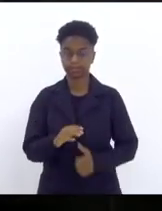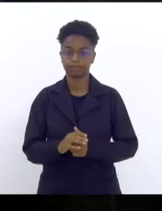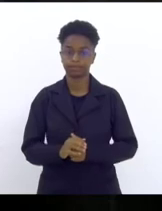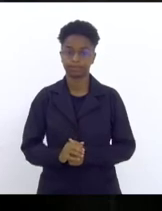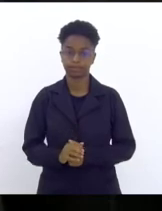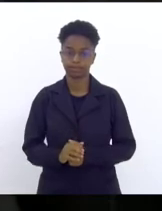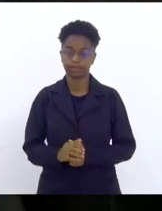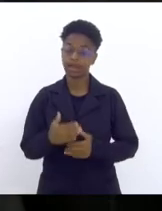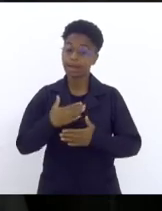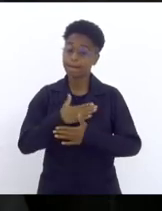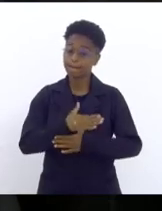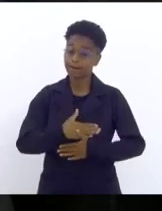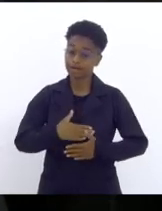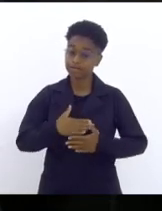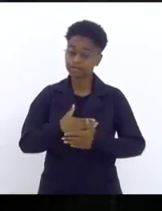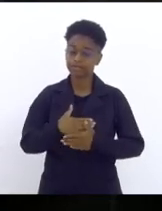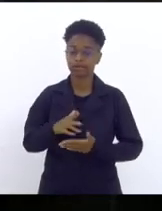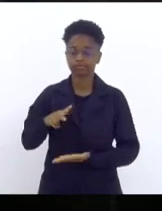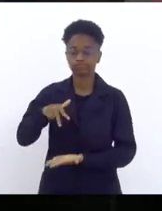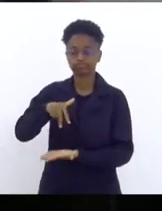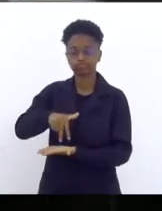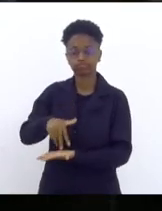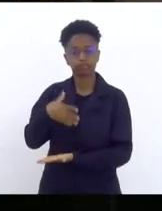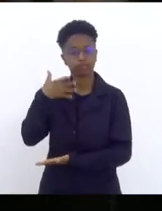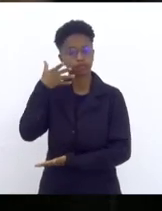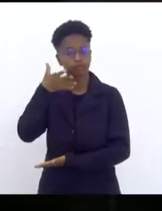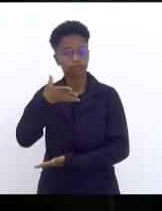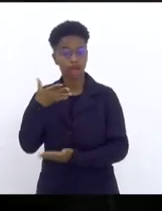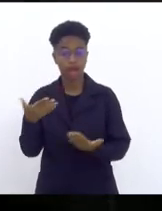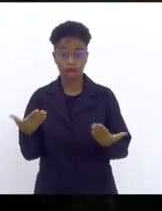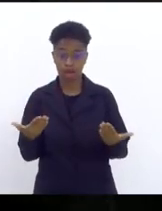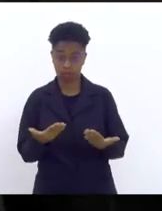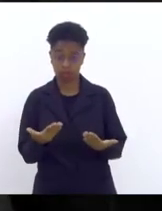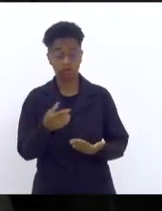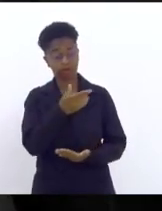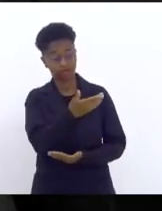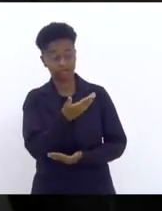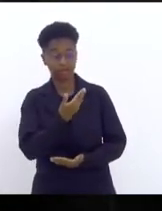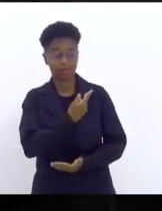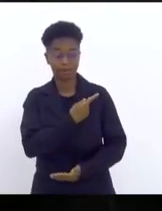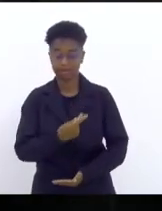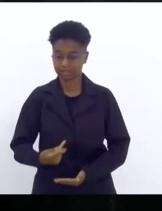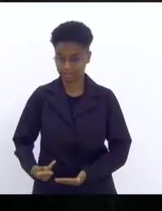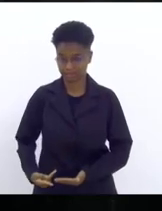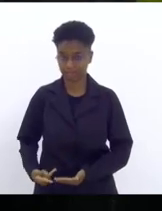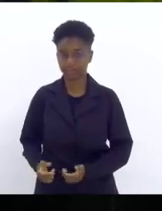prazer fazer uso da palavra sobre a sua presidência